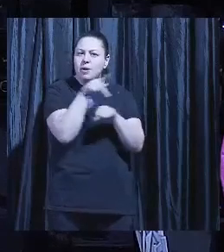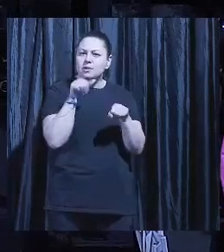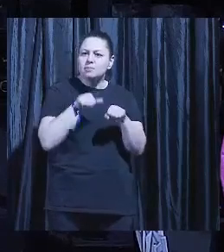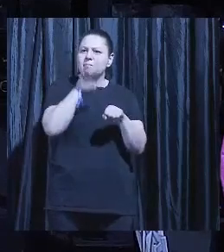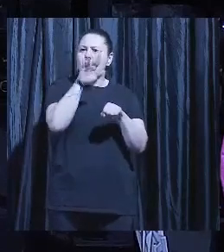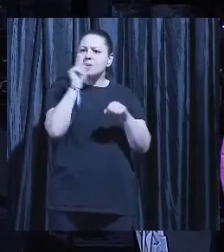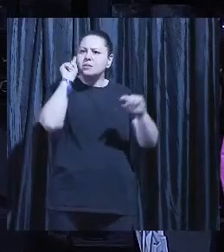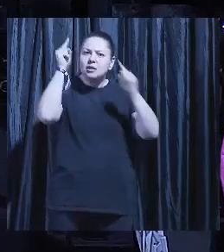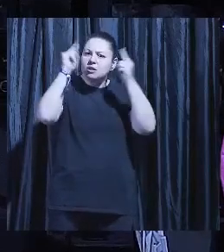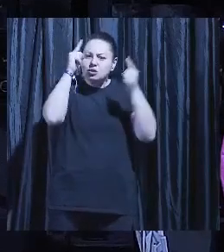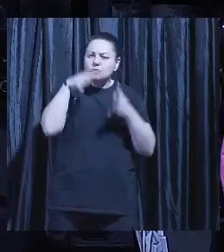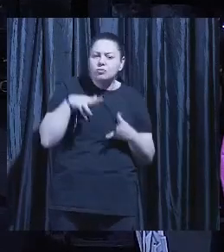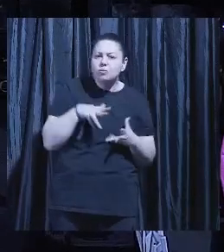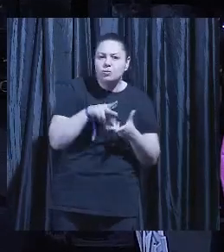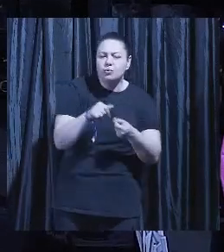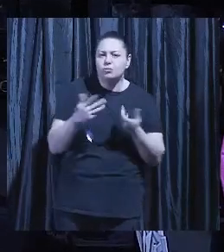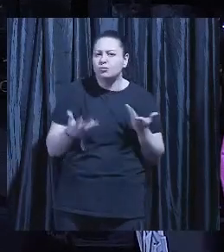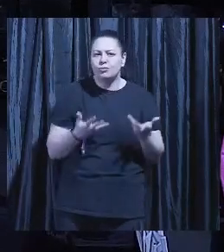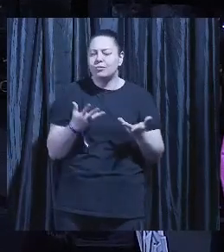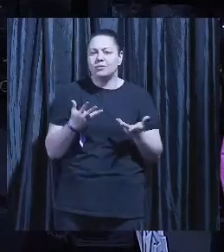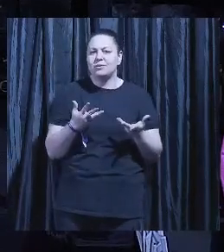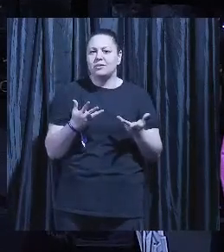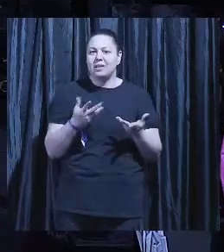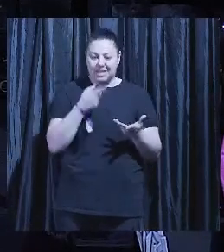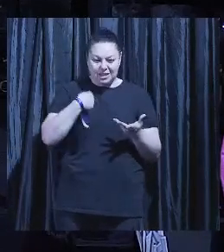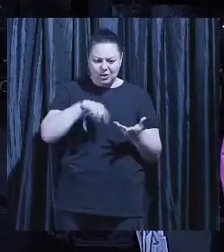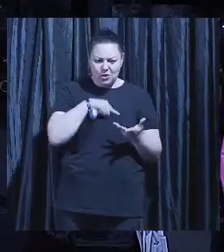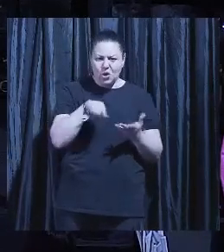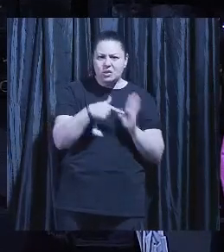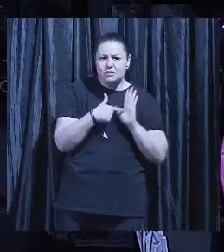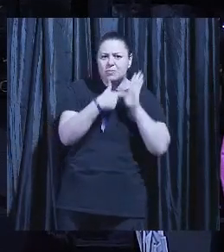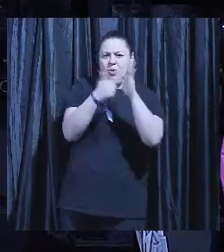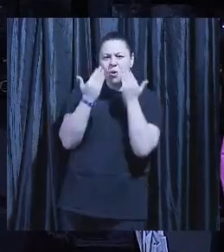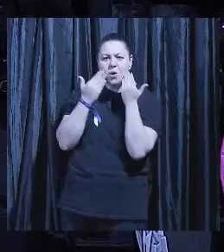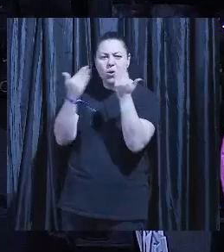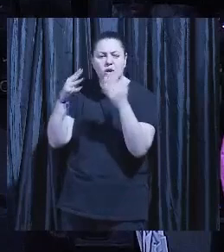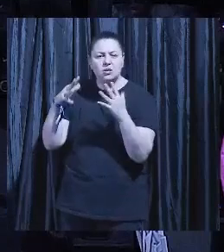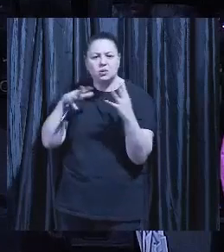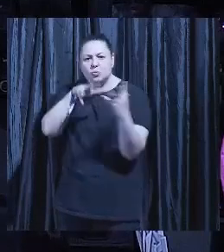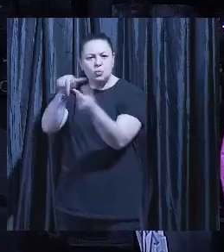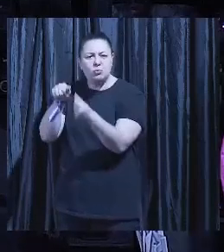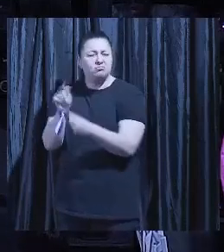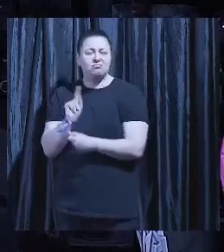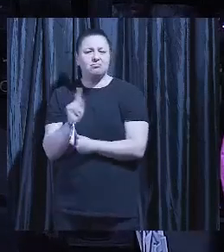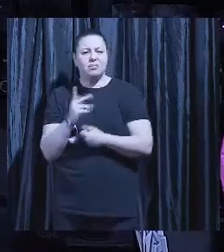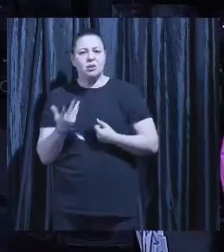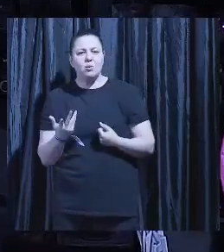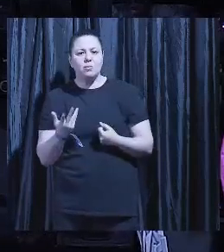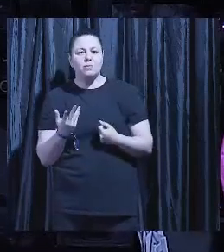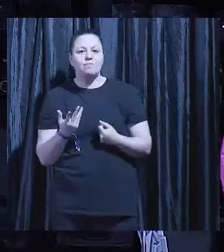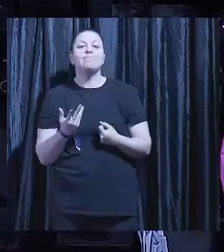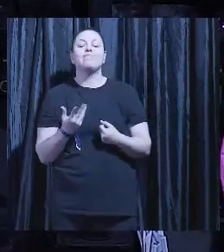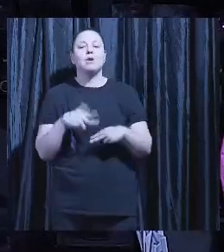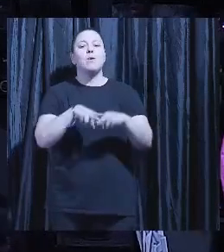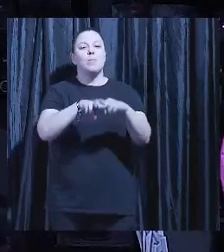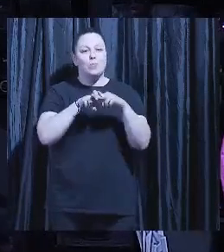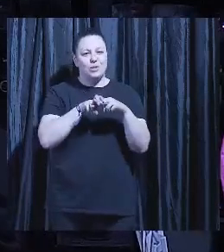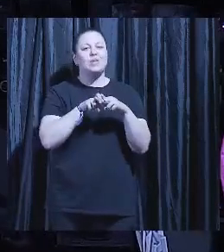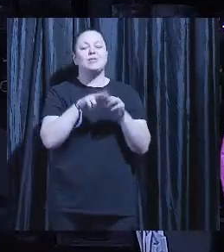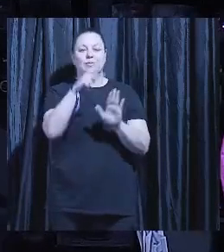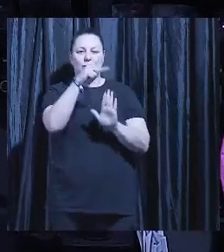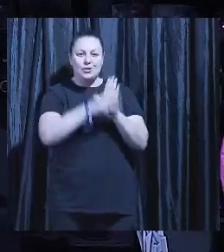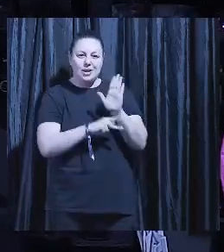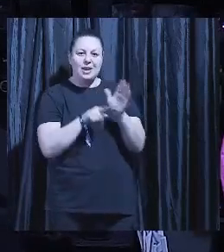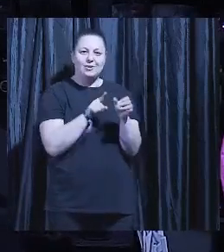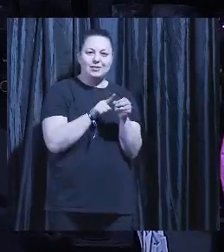E a gente não coloca isso para o mundo inteiro olhar. Então, esse projeto da Cidade da Imagem,